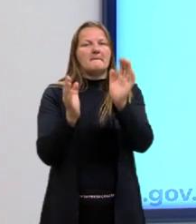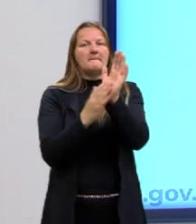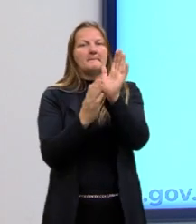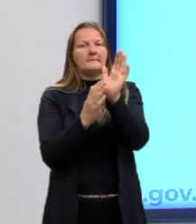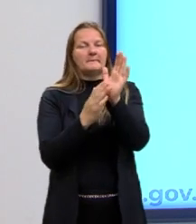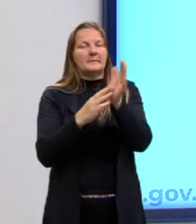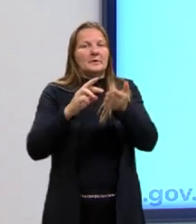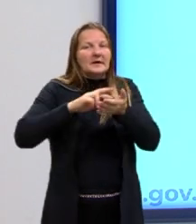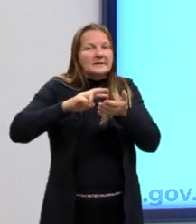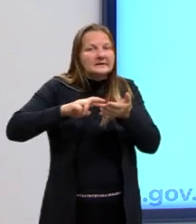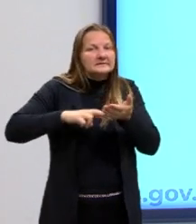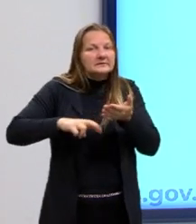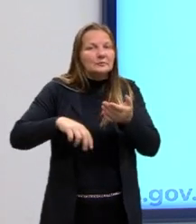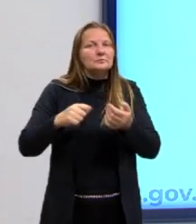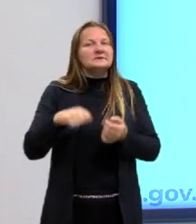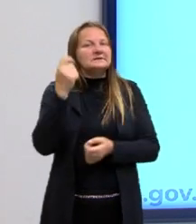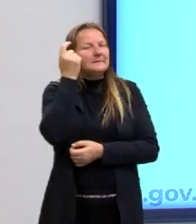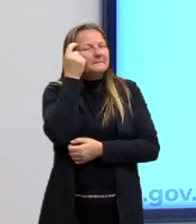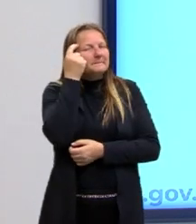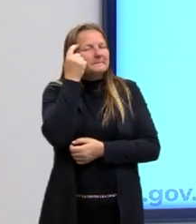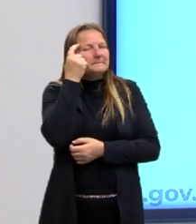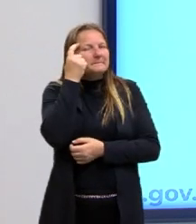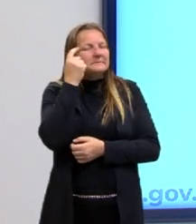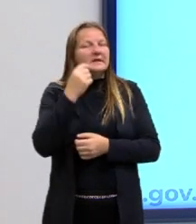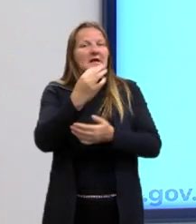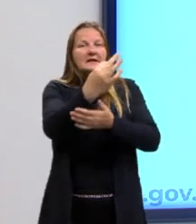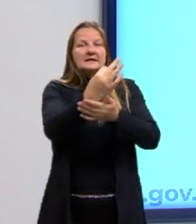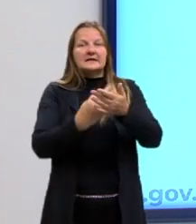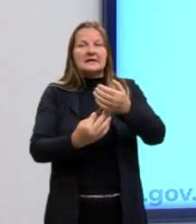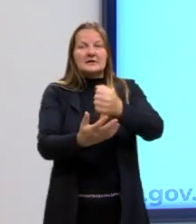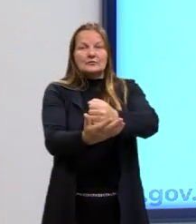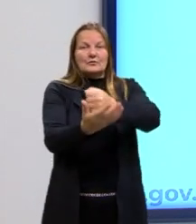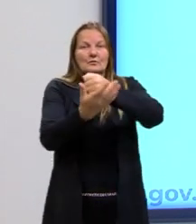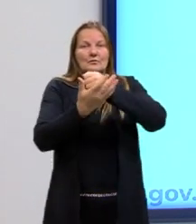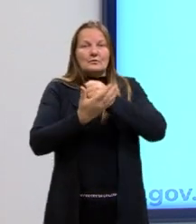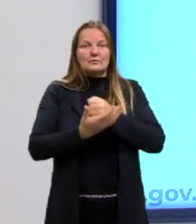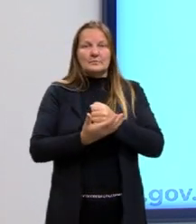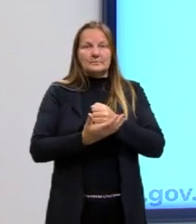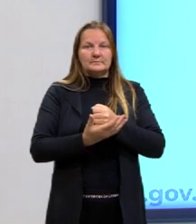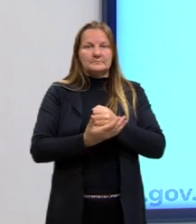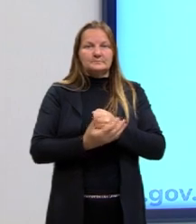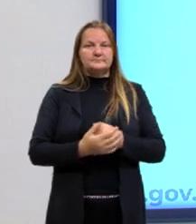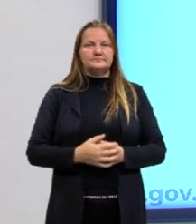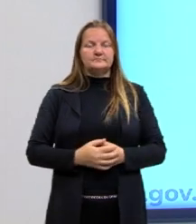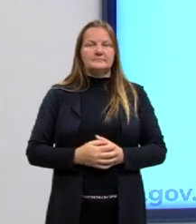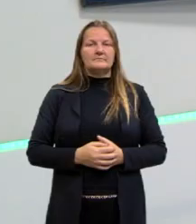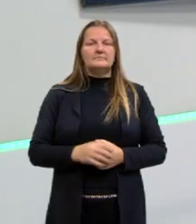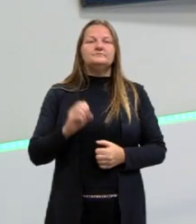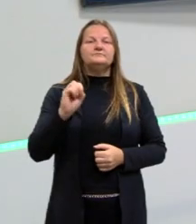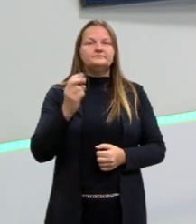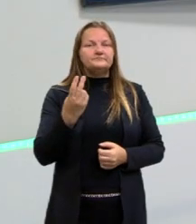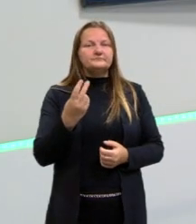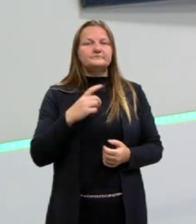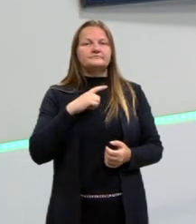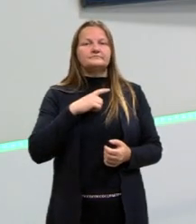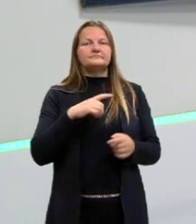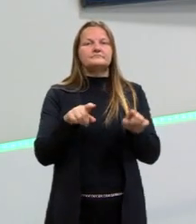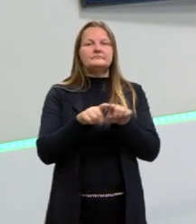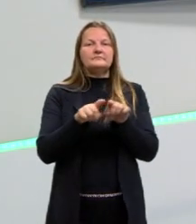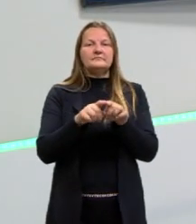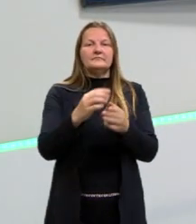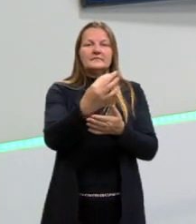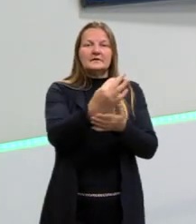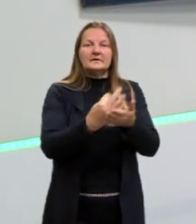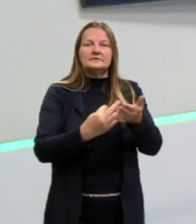de redação do Enem, a gente tem os textos de apoio, ou o que a gente pode chamar também